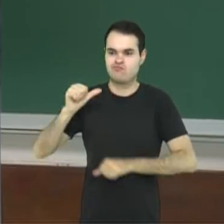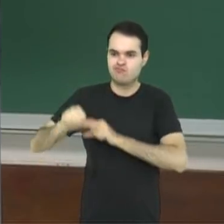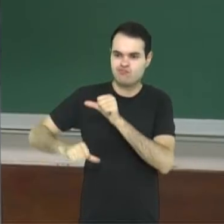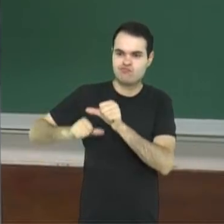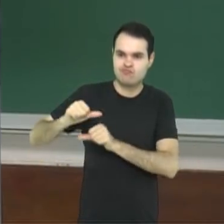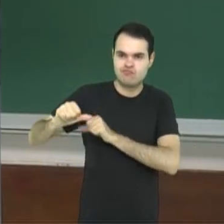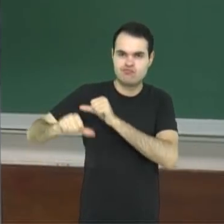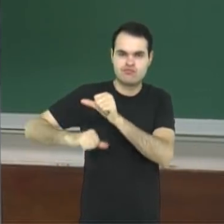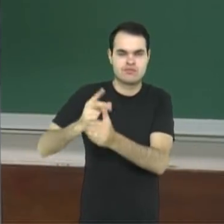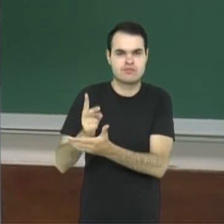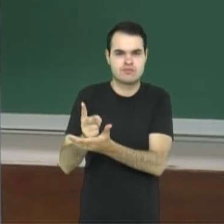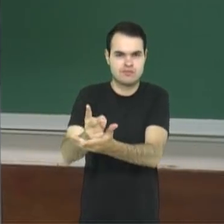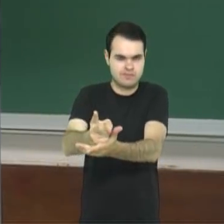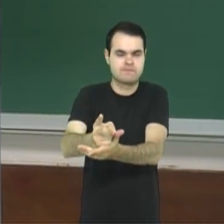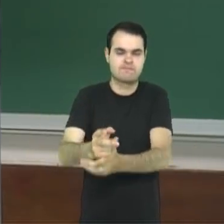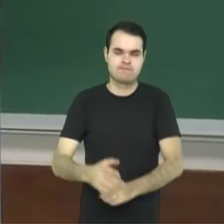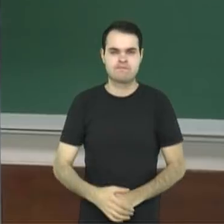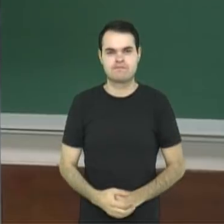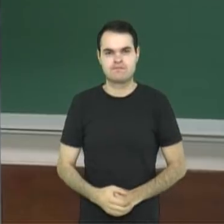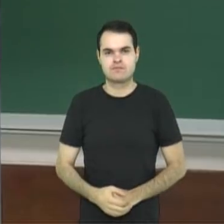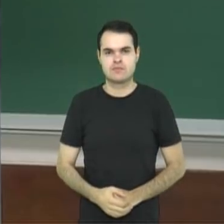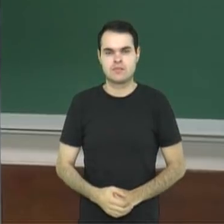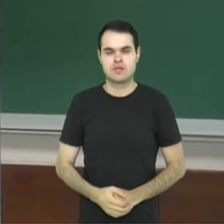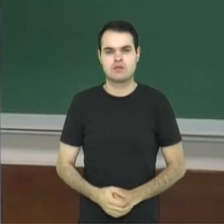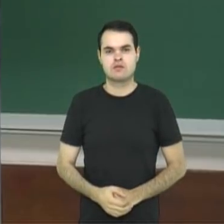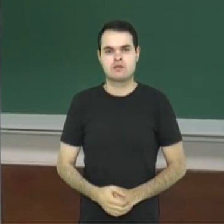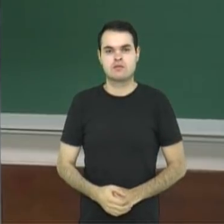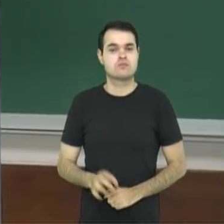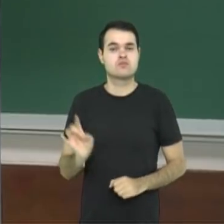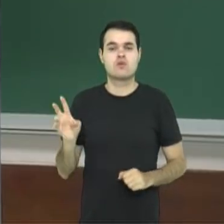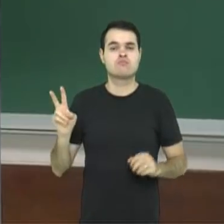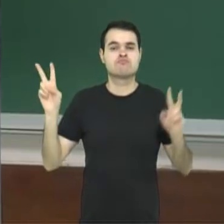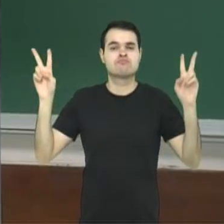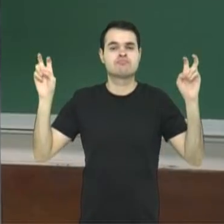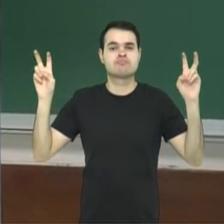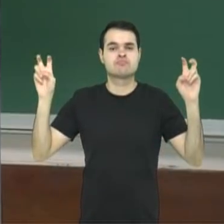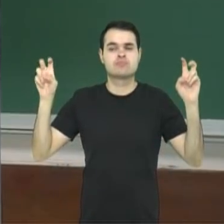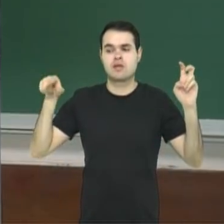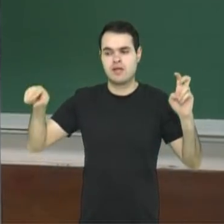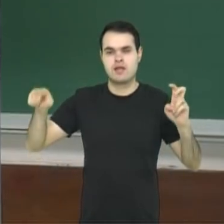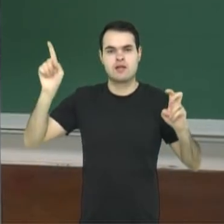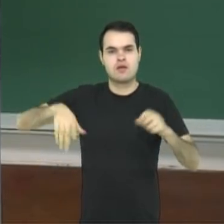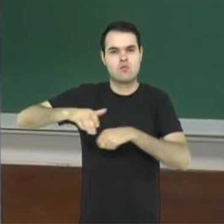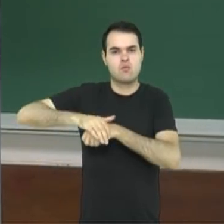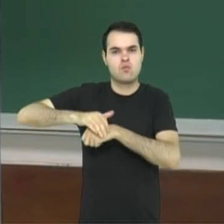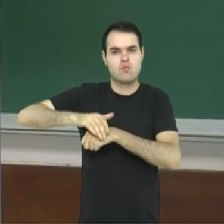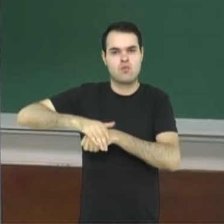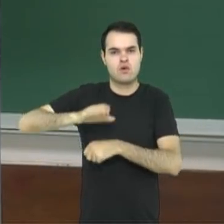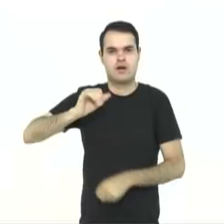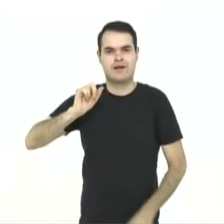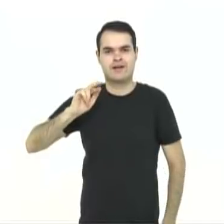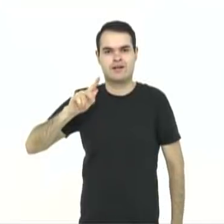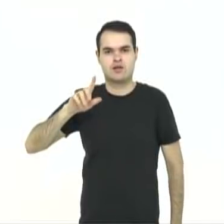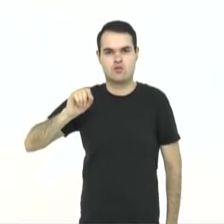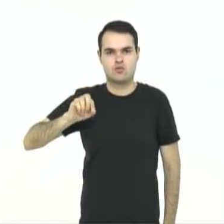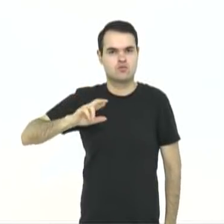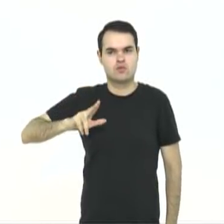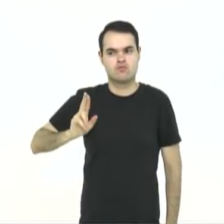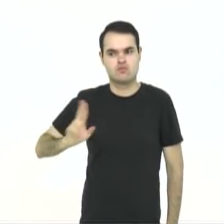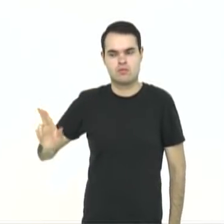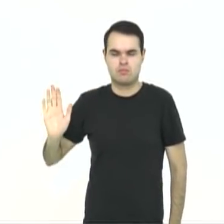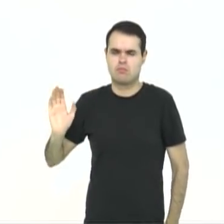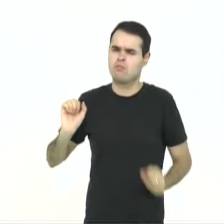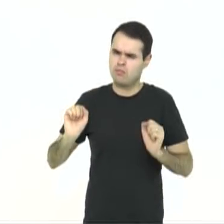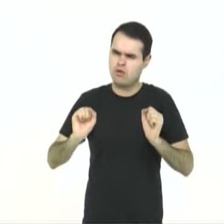nesses tempos de pandemia. Então, ela colocou só ali o título do cargo que a pessoa ocupa e não o nome da pessoa.